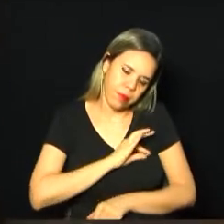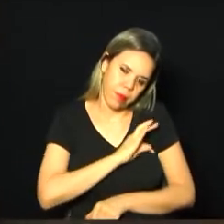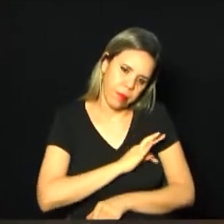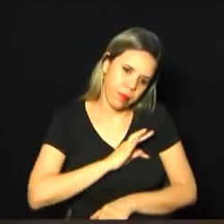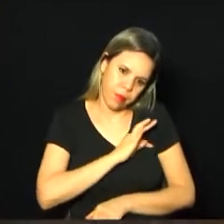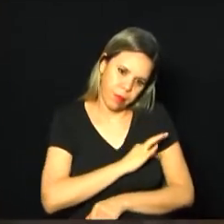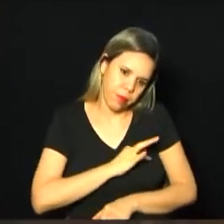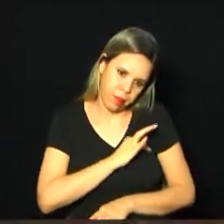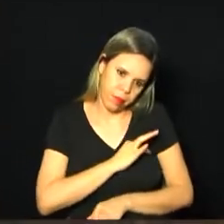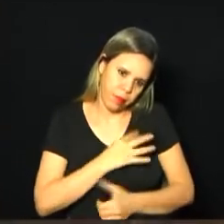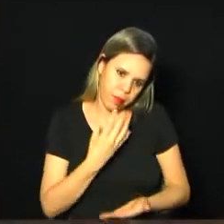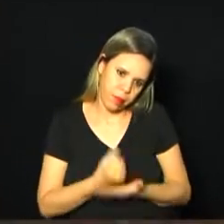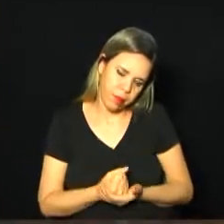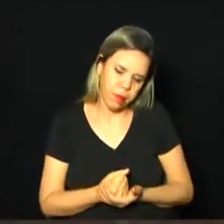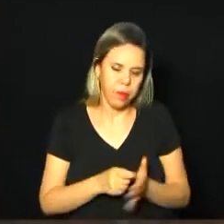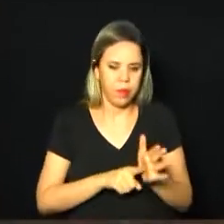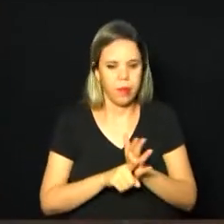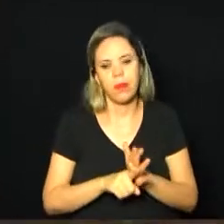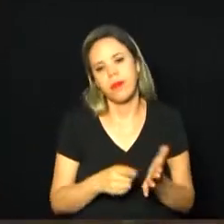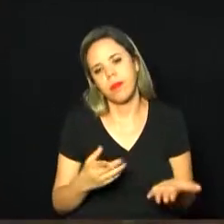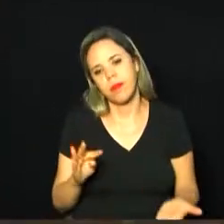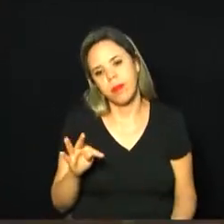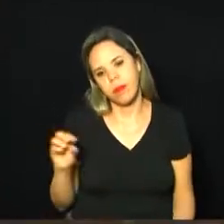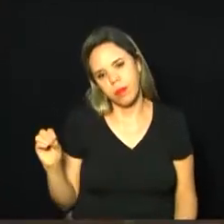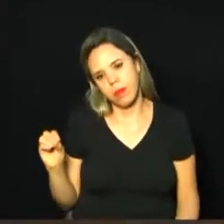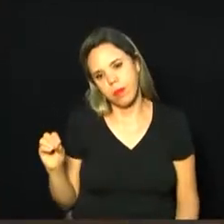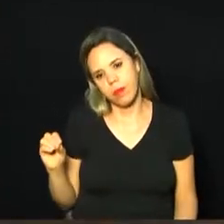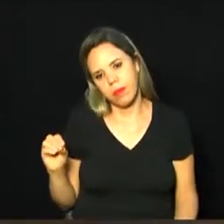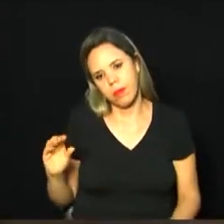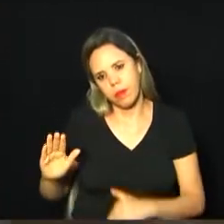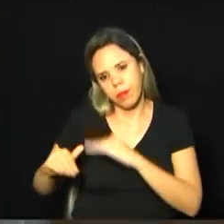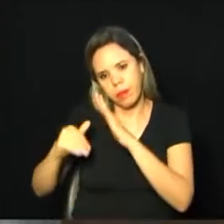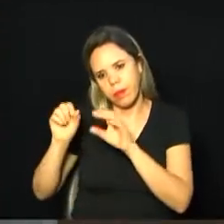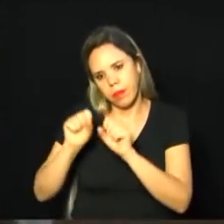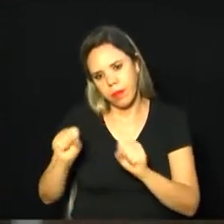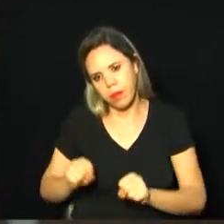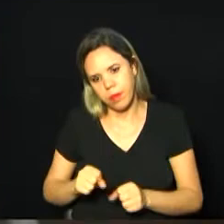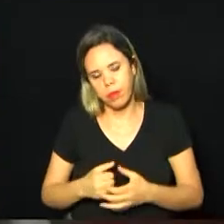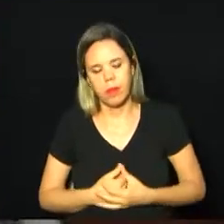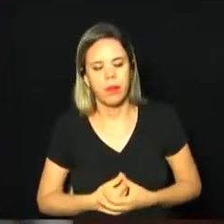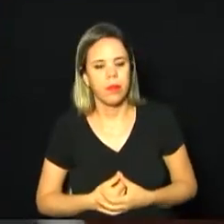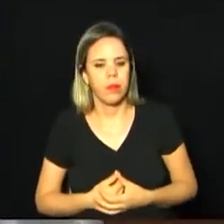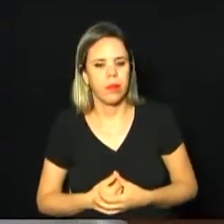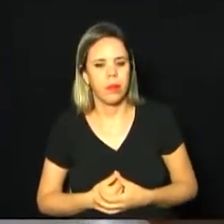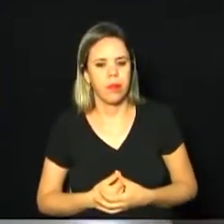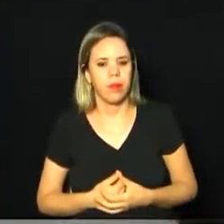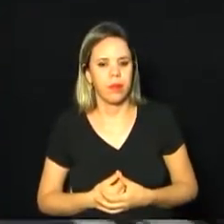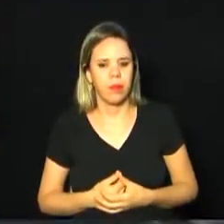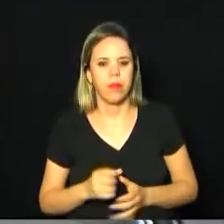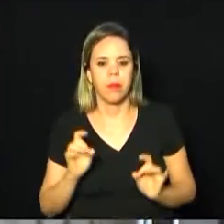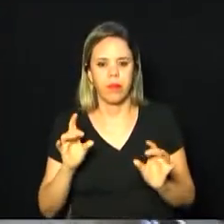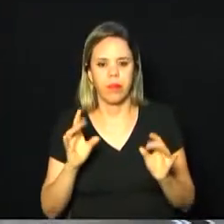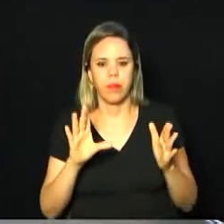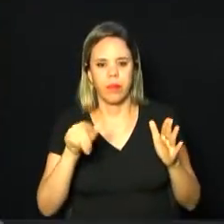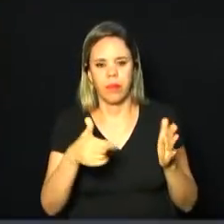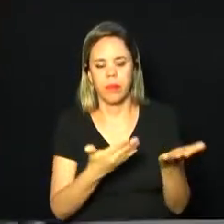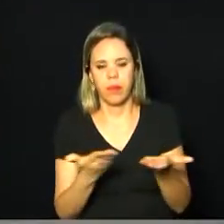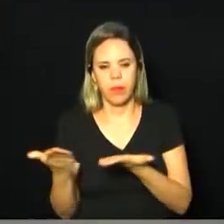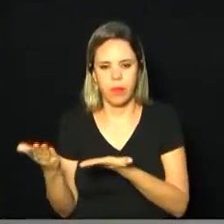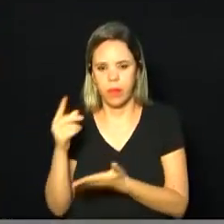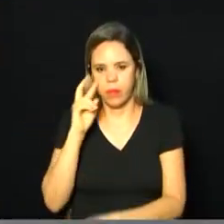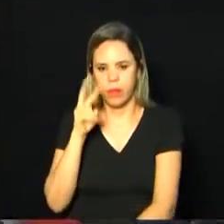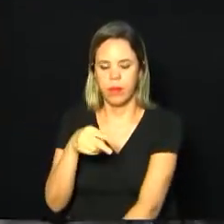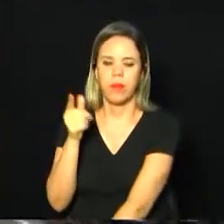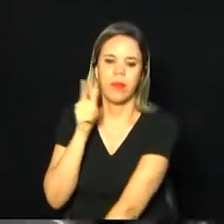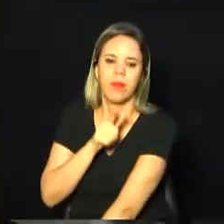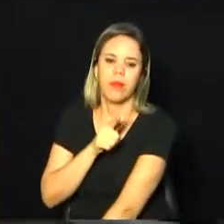em processamento de dados né no caso do vento que lindo de desenvolvimento de sistemas é isso é Uma Peça Rara e logo ao lado vamos